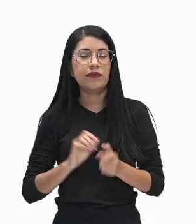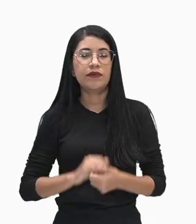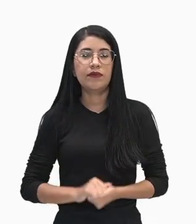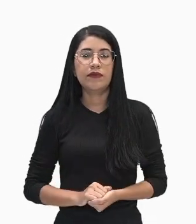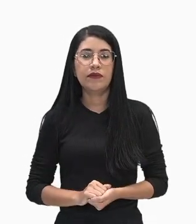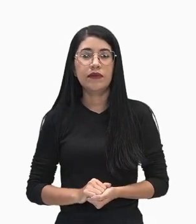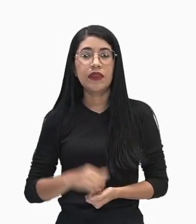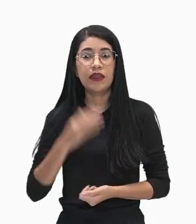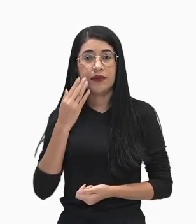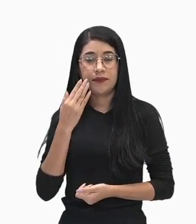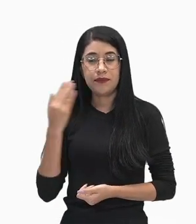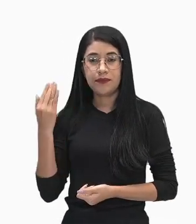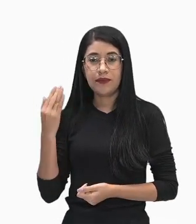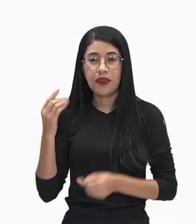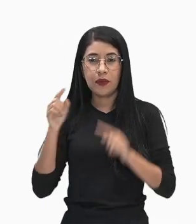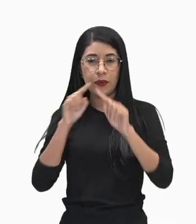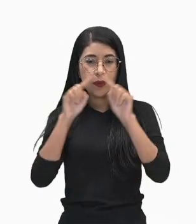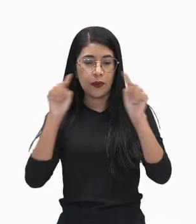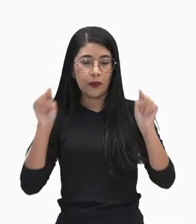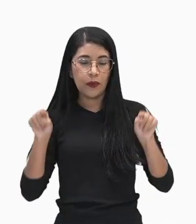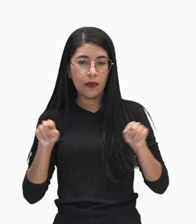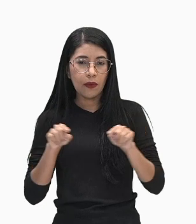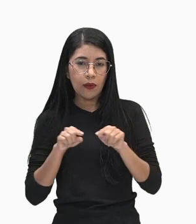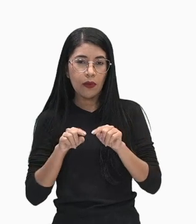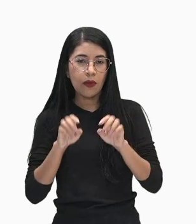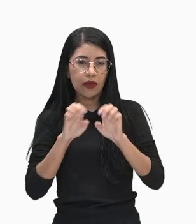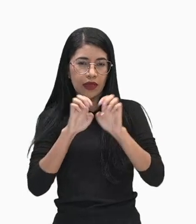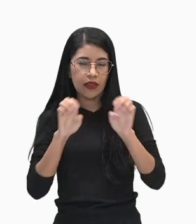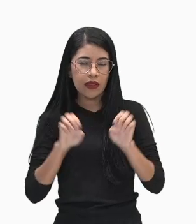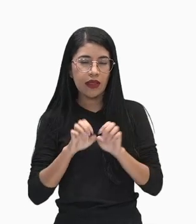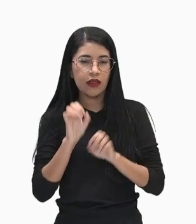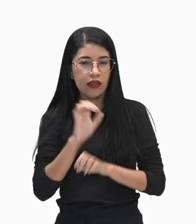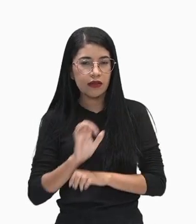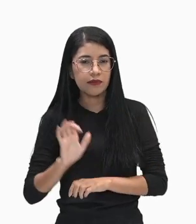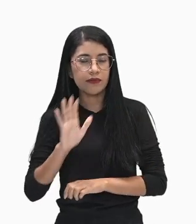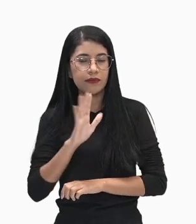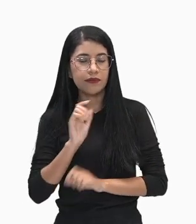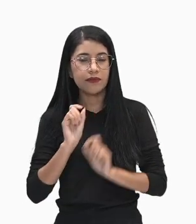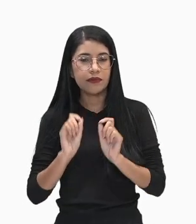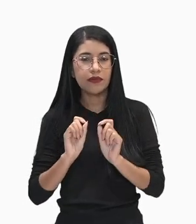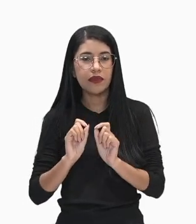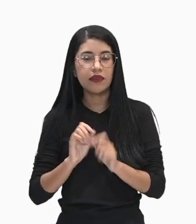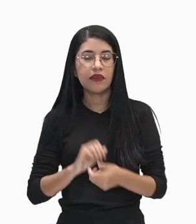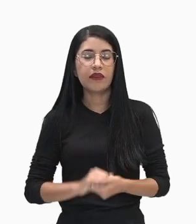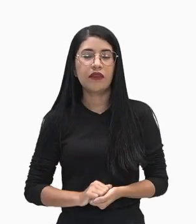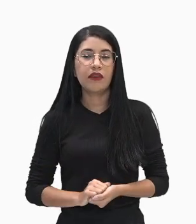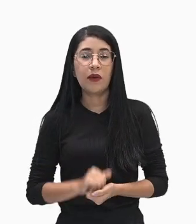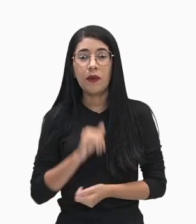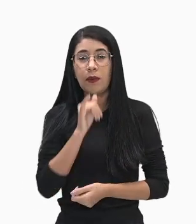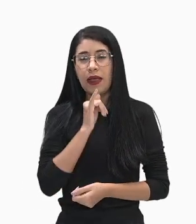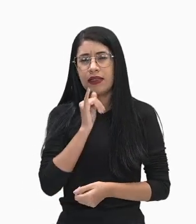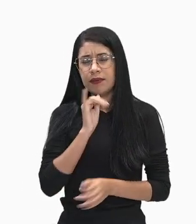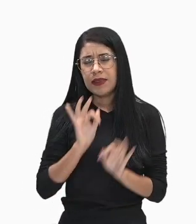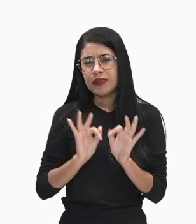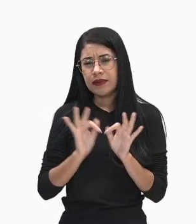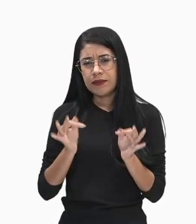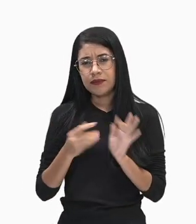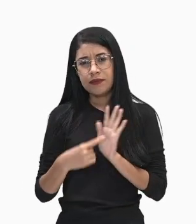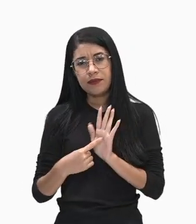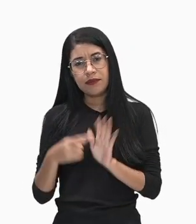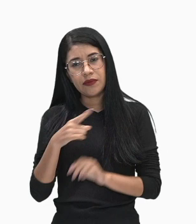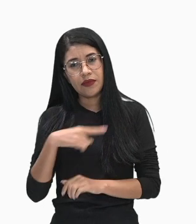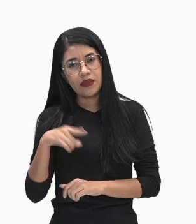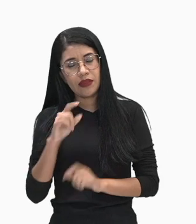só no nosso circuitozinho aí que nós temos, né, na nossa imagem. A gente tem um pequeno circuito bem simples, onde ele tem uma